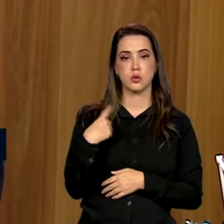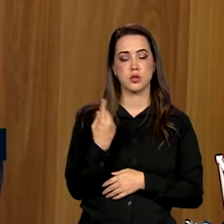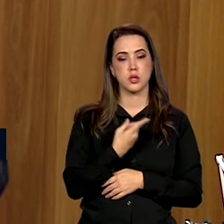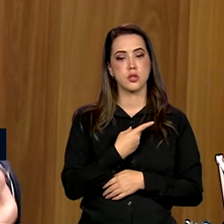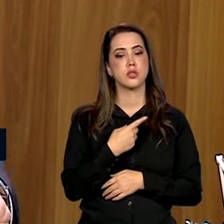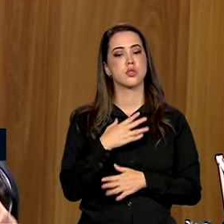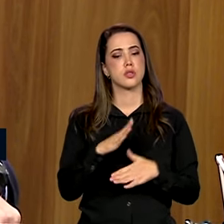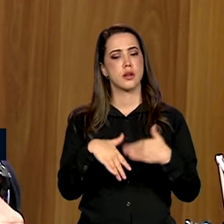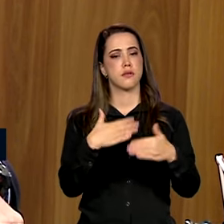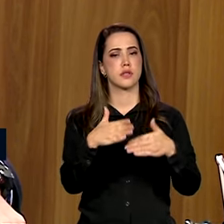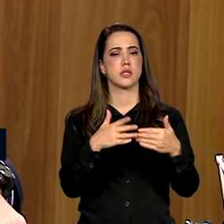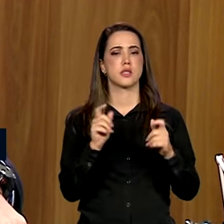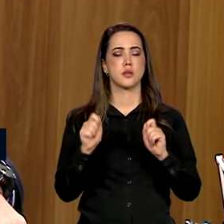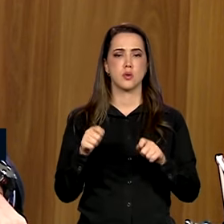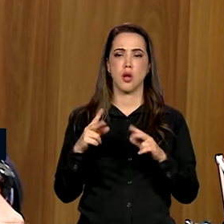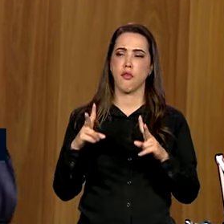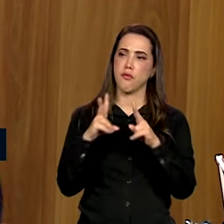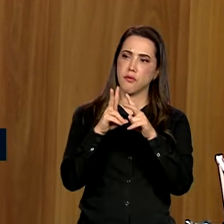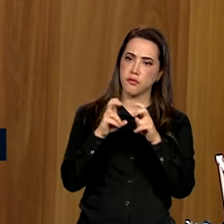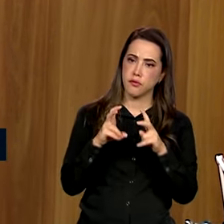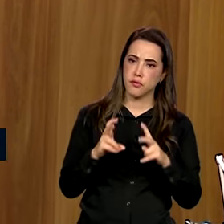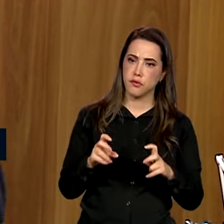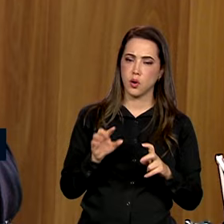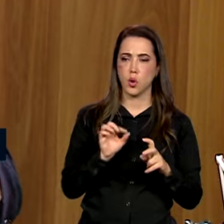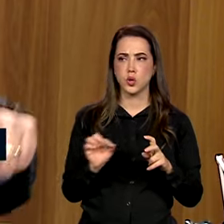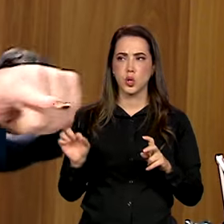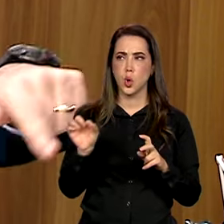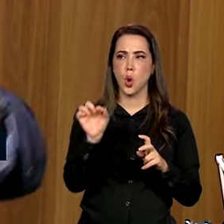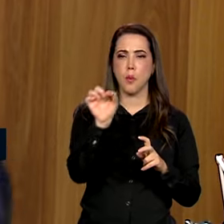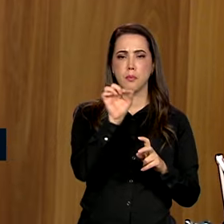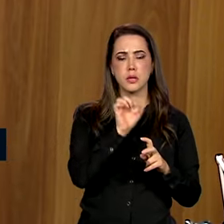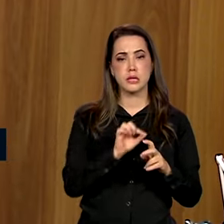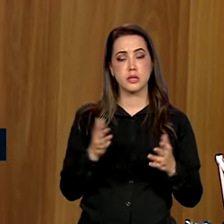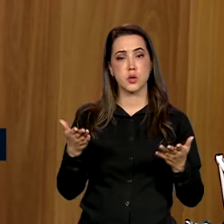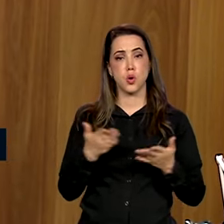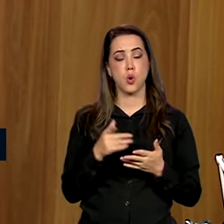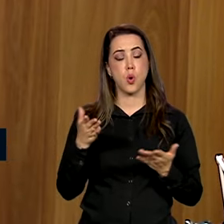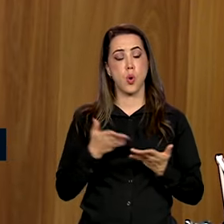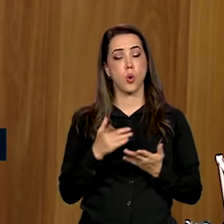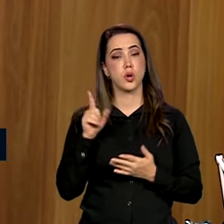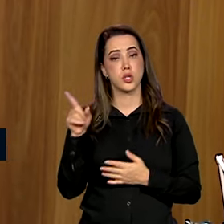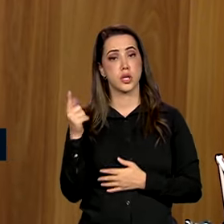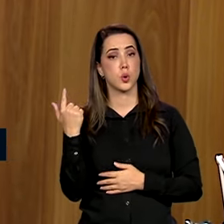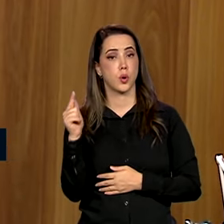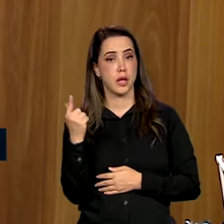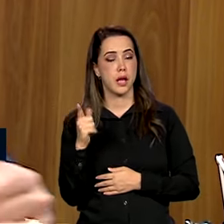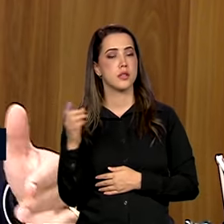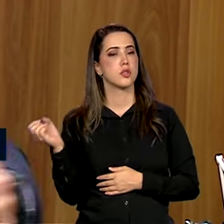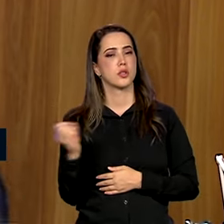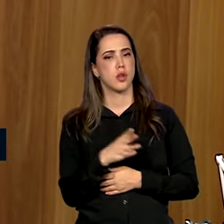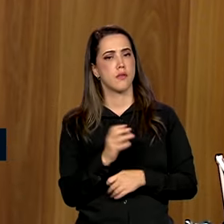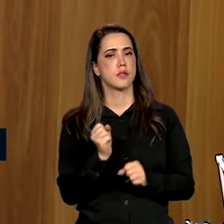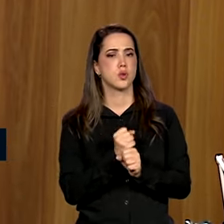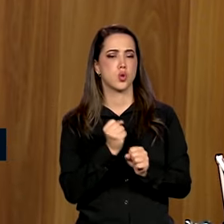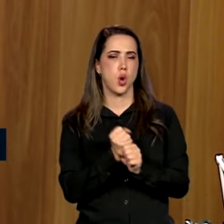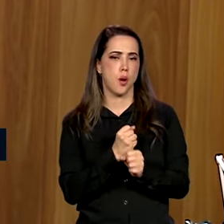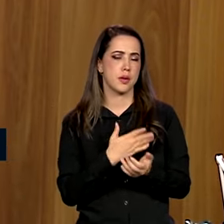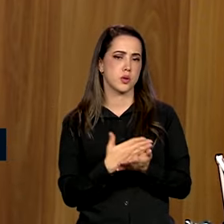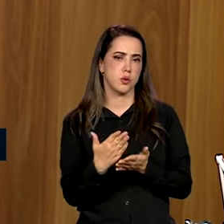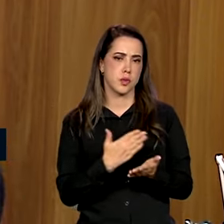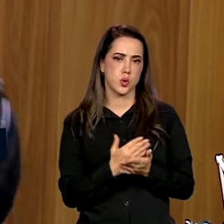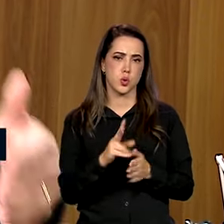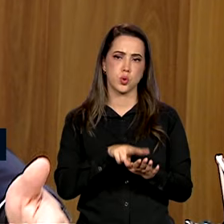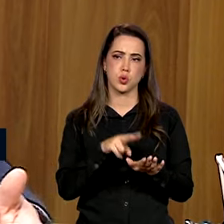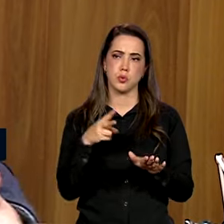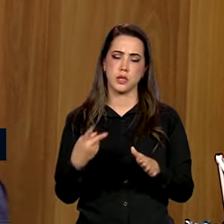avançando no contorno de Florianópolis Como disse hoje mesmo aqui em Cristalina lançamos obras novas de duplicação é de